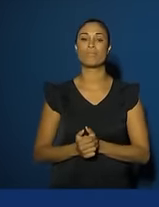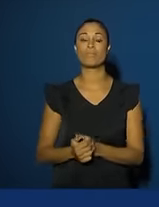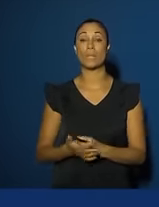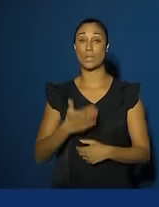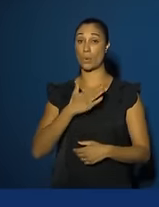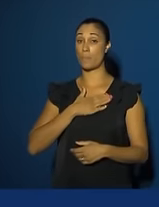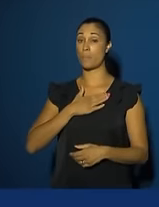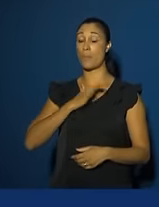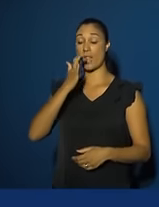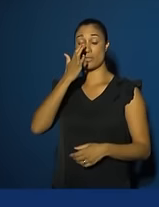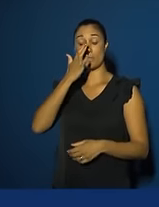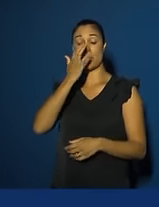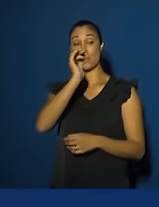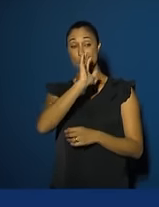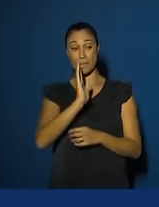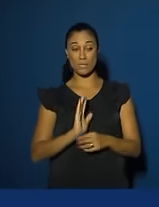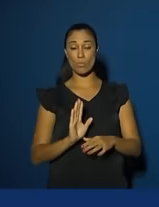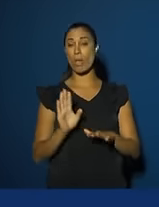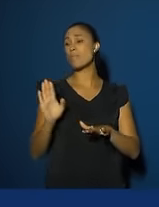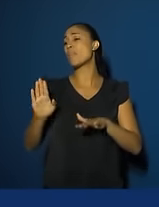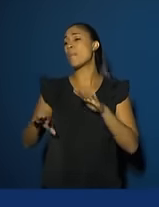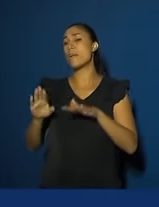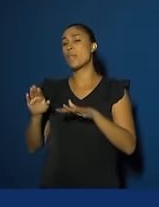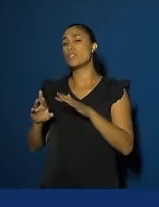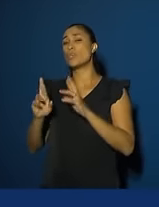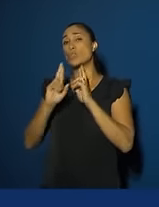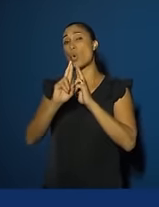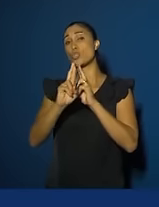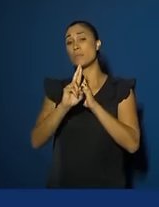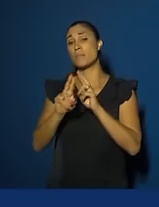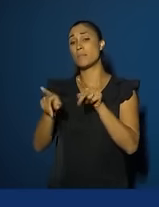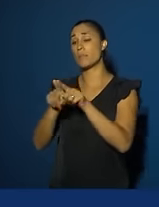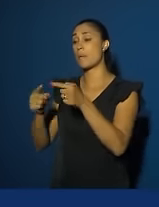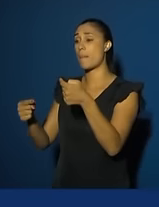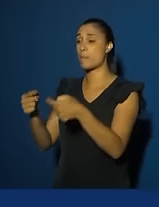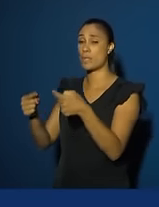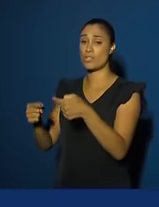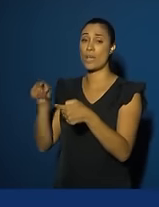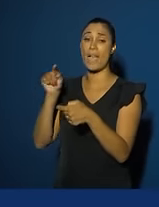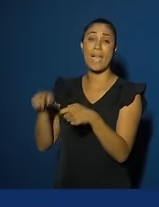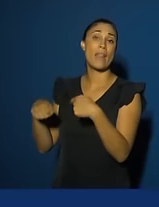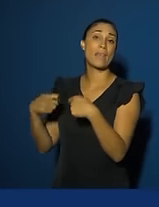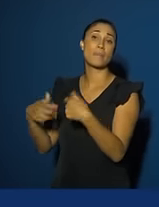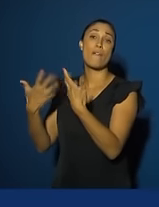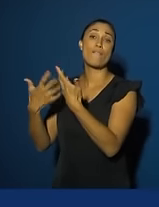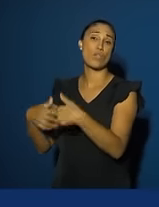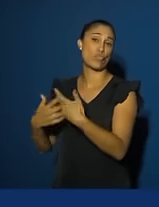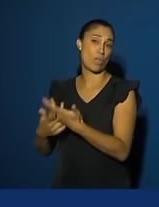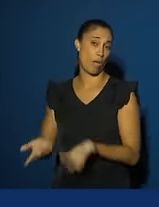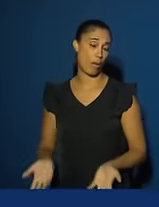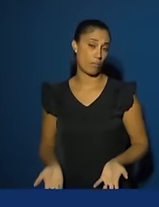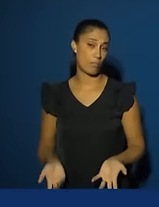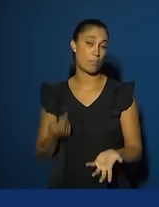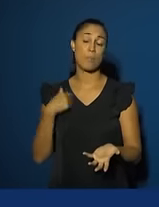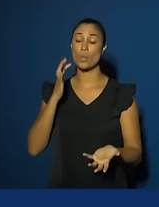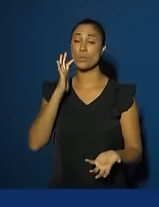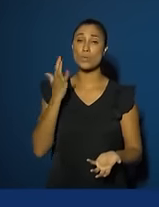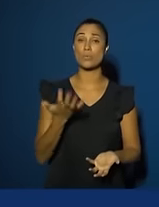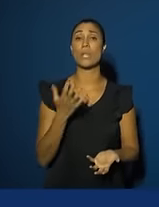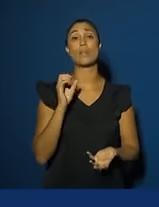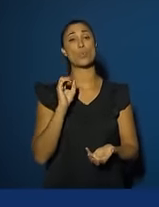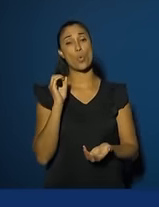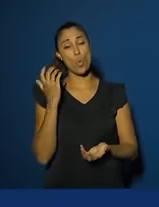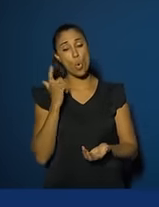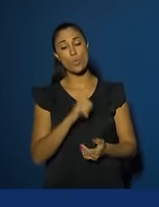otimismo com o Brasil depende do nosso otimismo em relação à política ela que tem que funcionar para que os resultados sejam